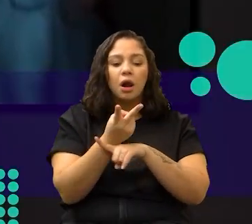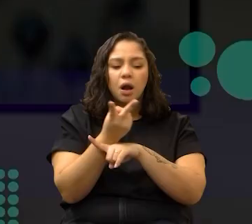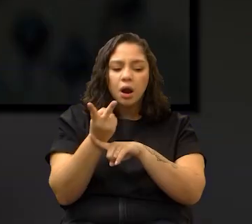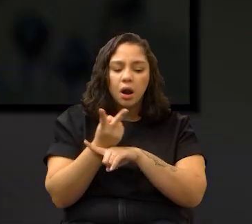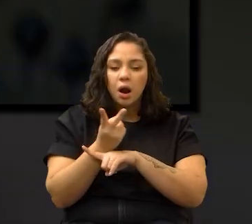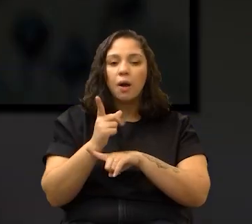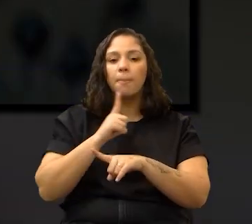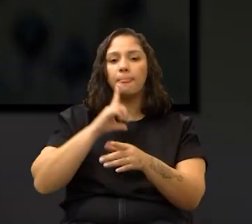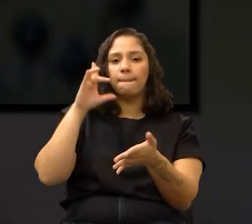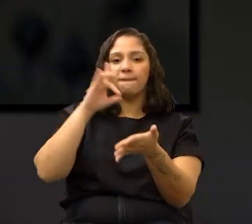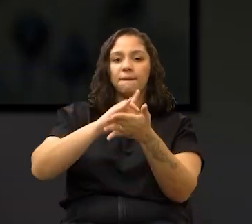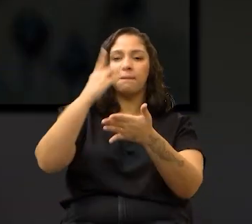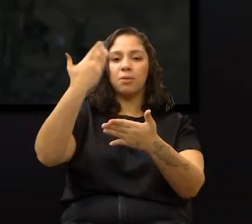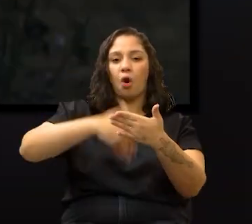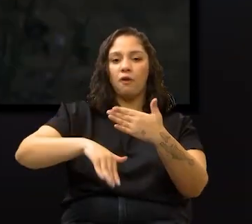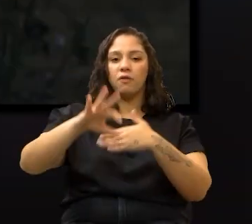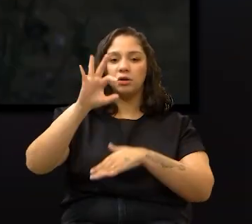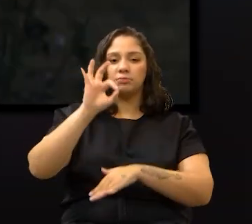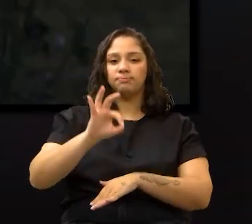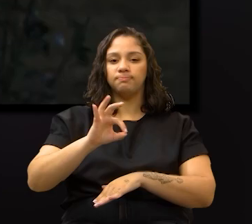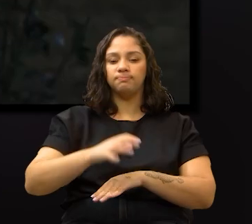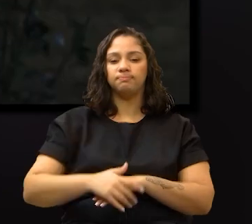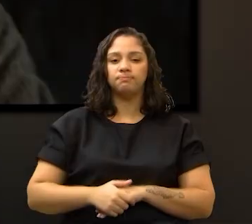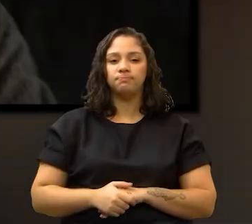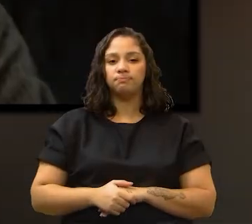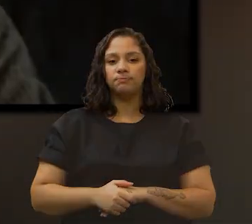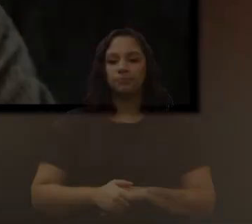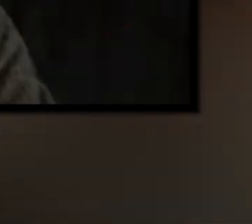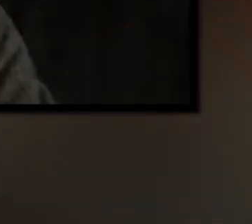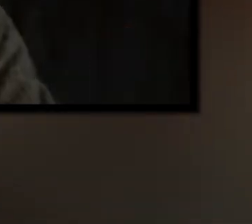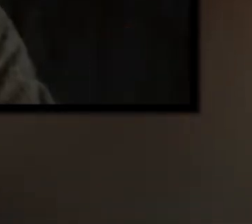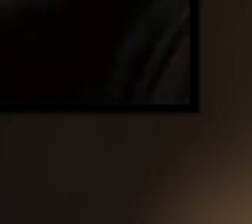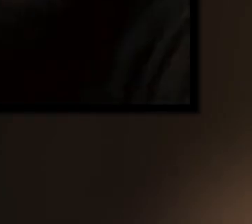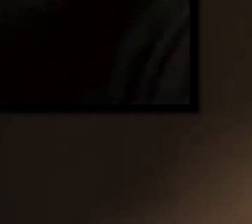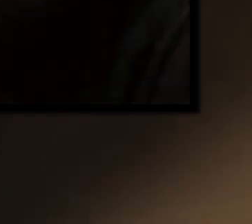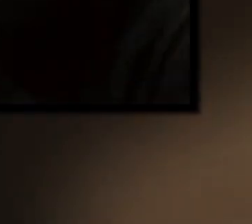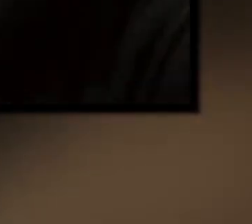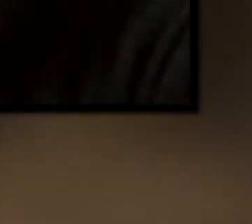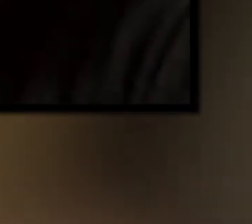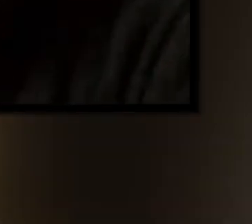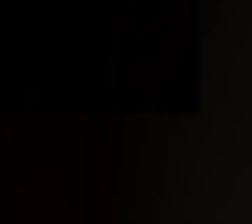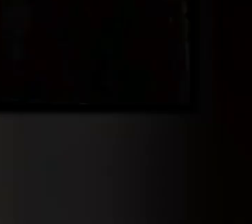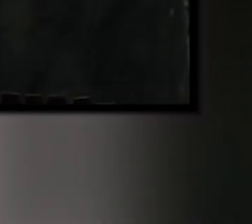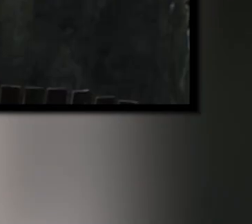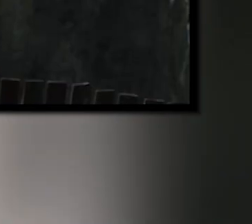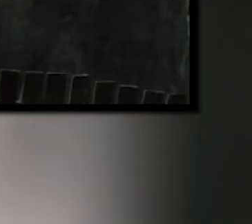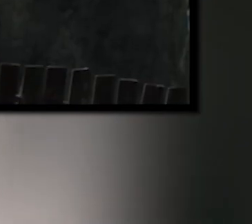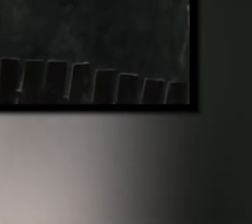afirmação. You are a good neighbor.